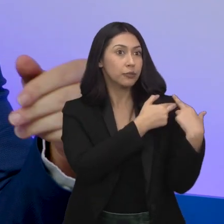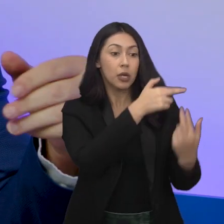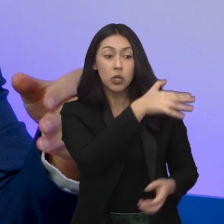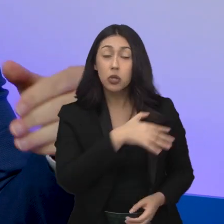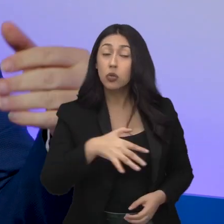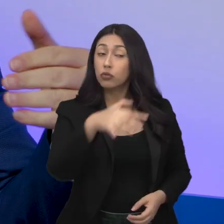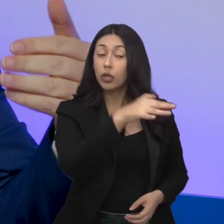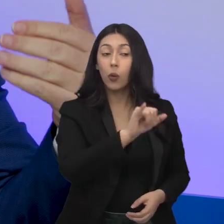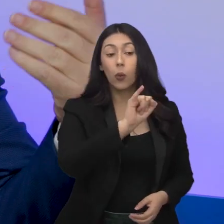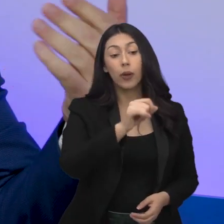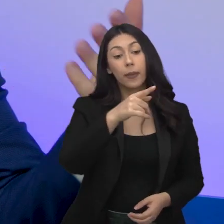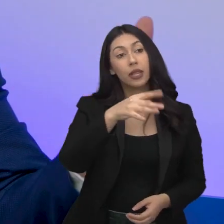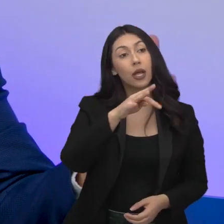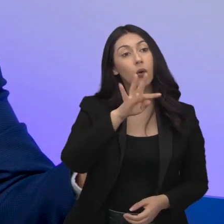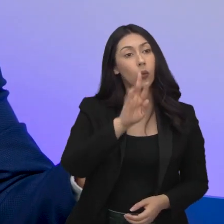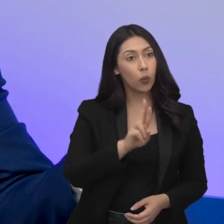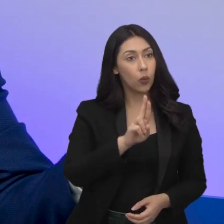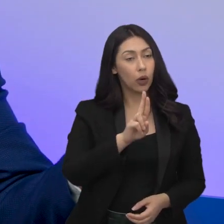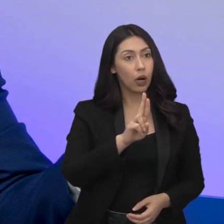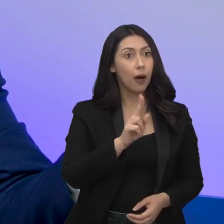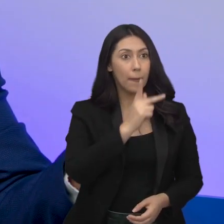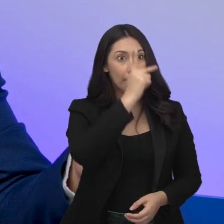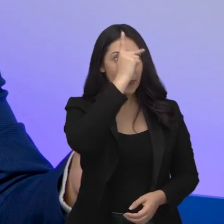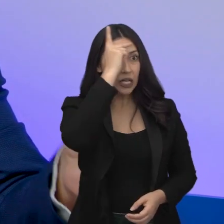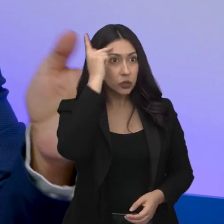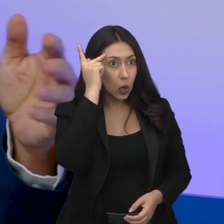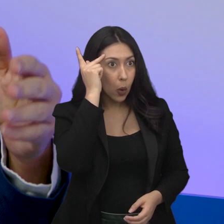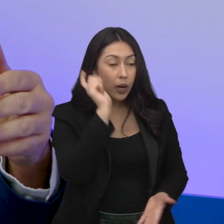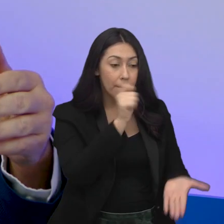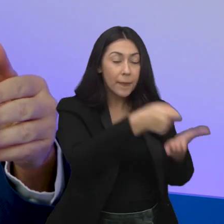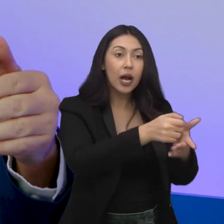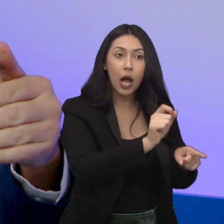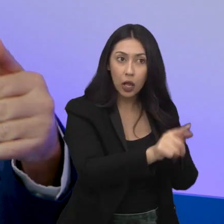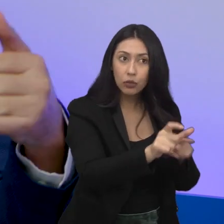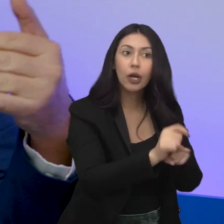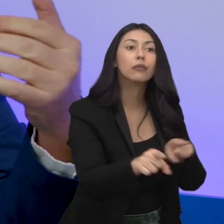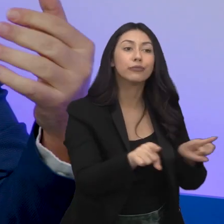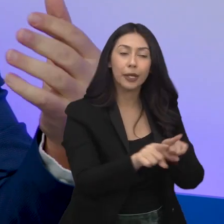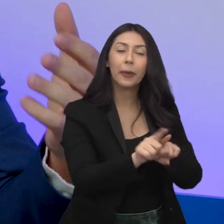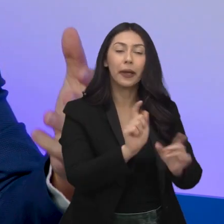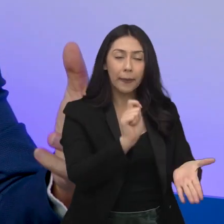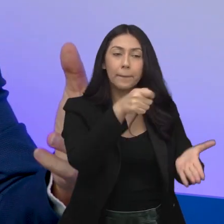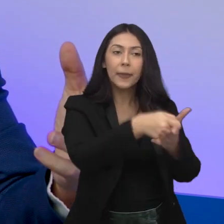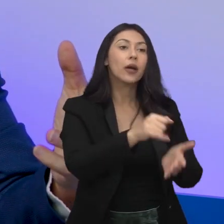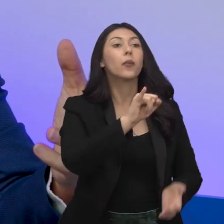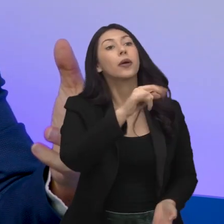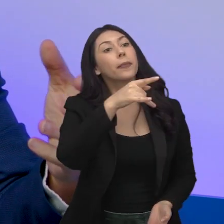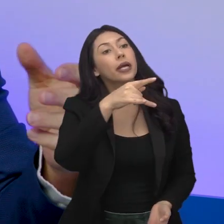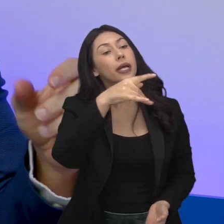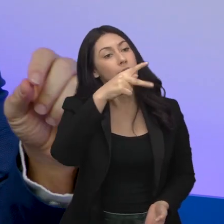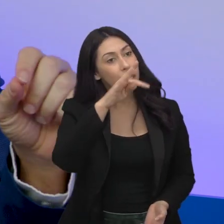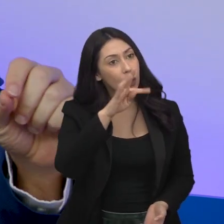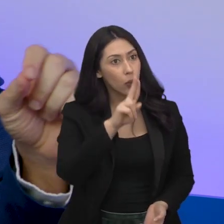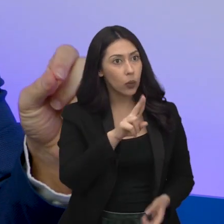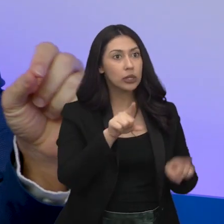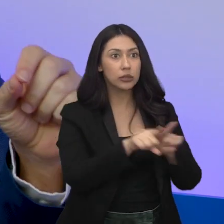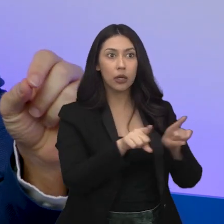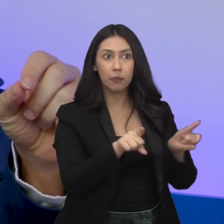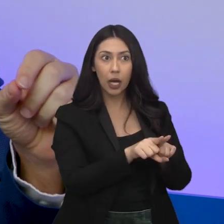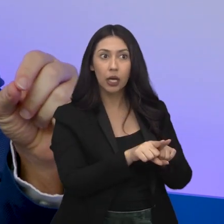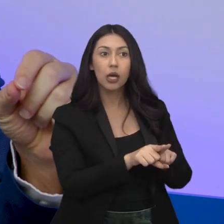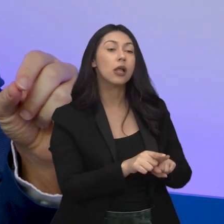geral, o IPTU quem sempre paga é o inquilino. E o condomínio também quem paga é o inquilino. Entretanto, tem